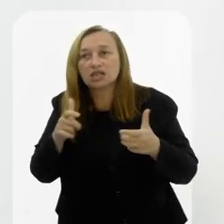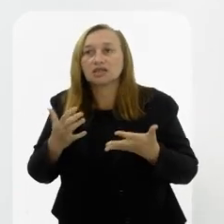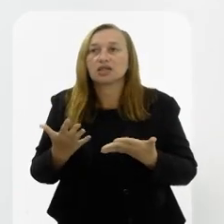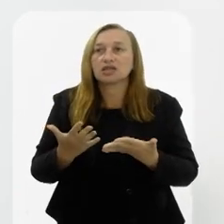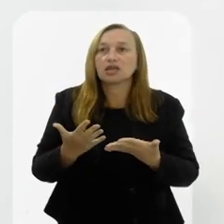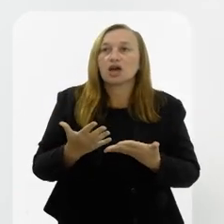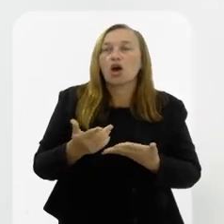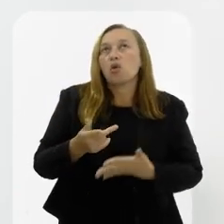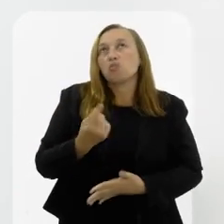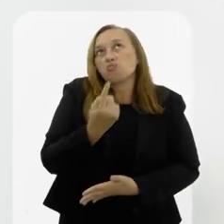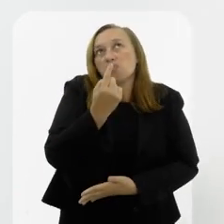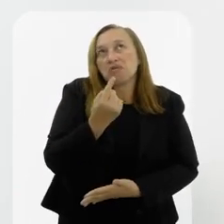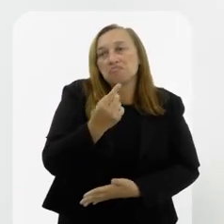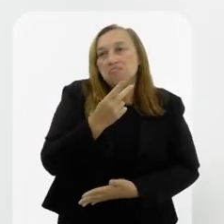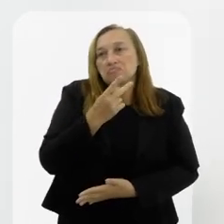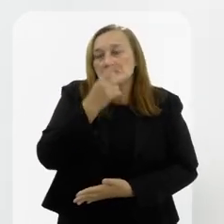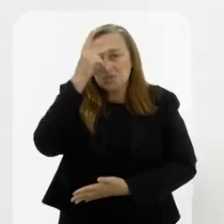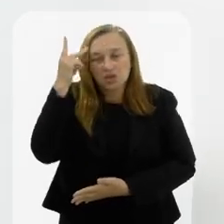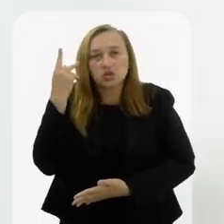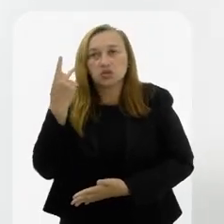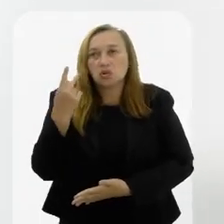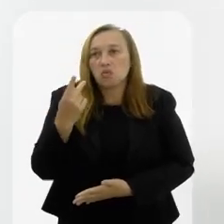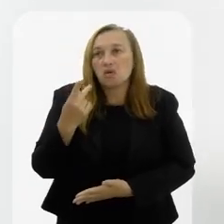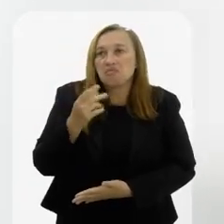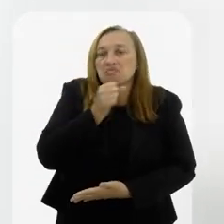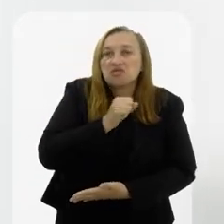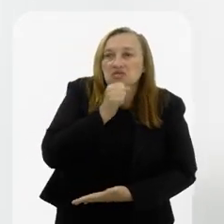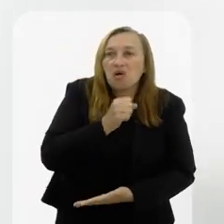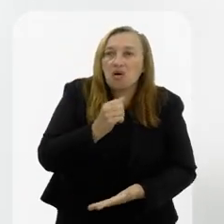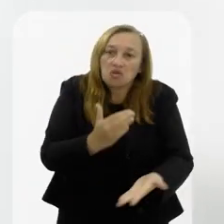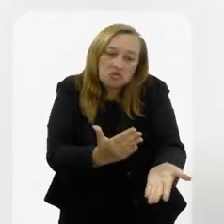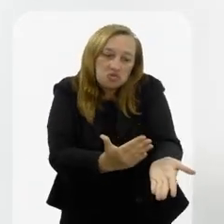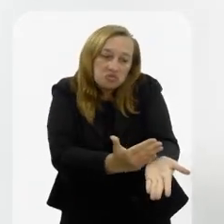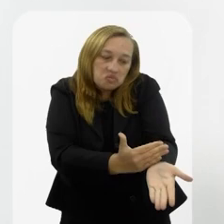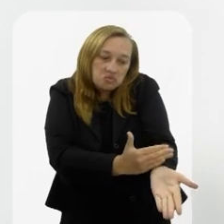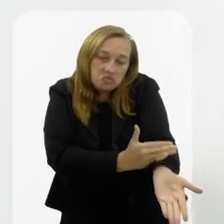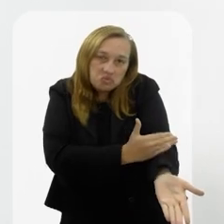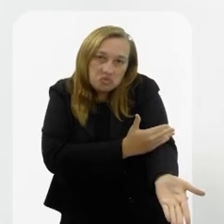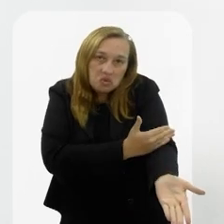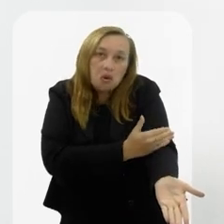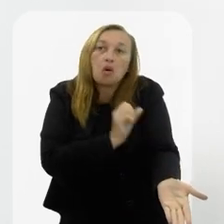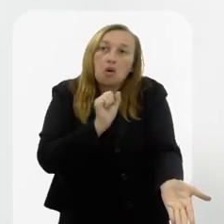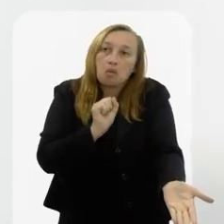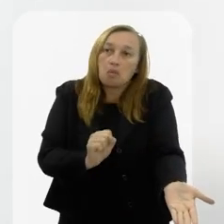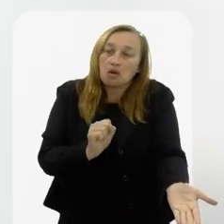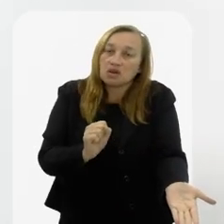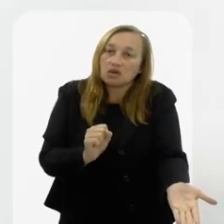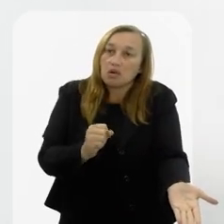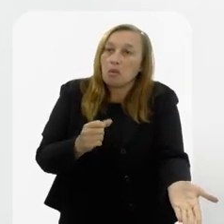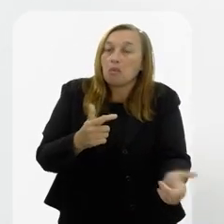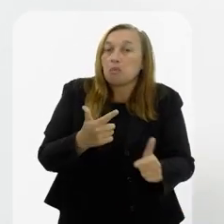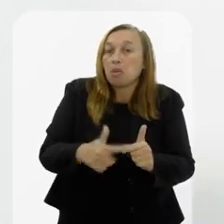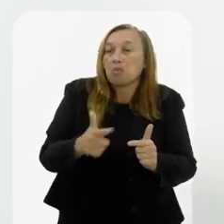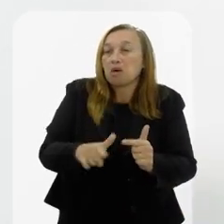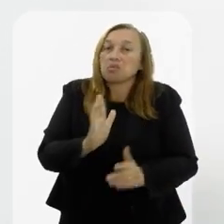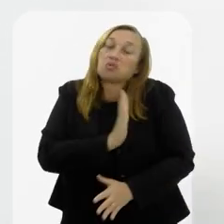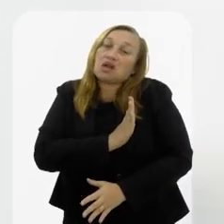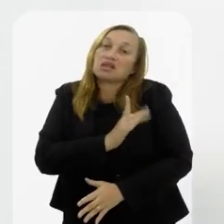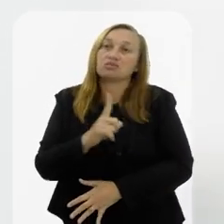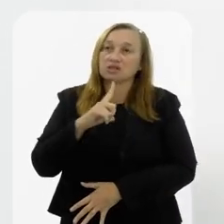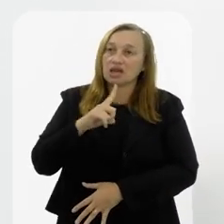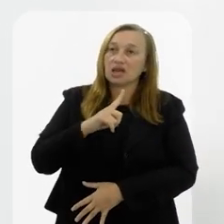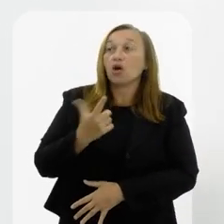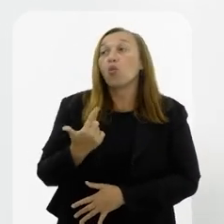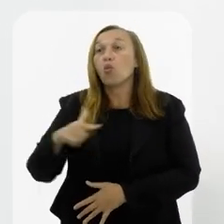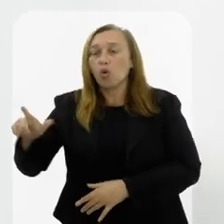maior. Uma pessoa idosa que tenha pressão alta, que venha a ter um problema de coração. O outro dado que eu queria dar, quando o